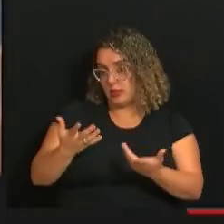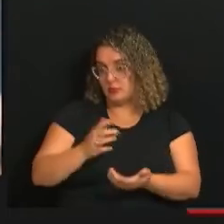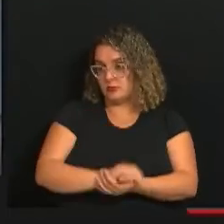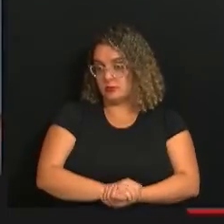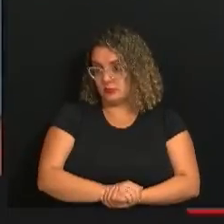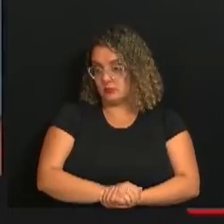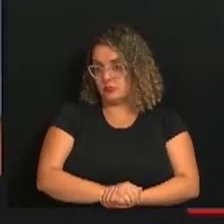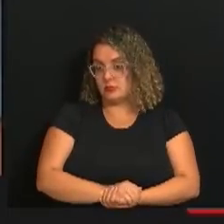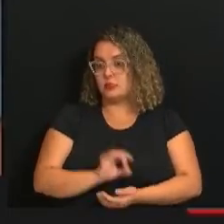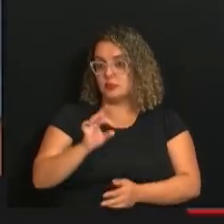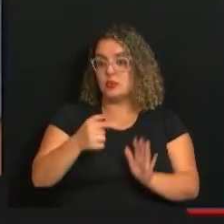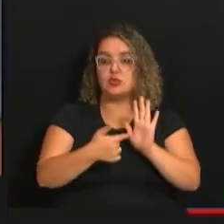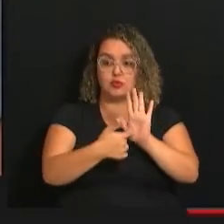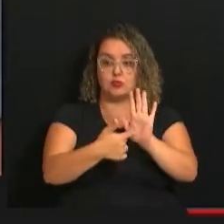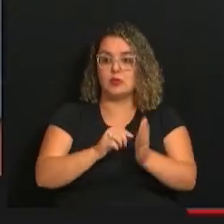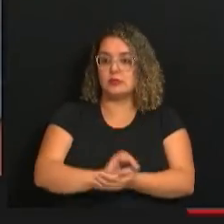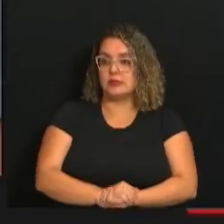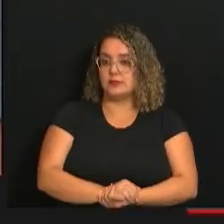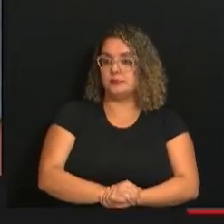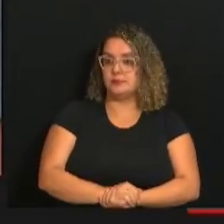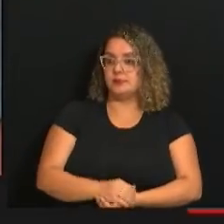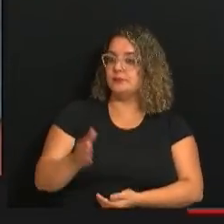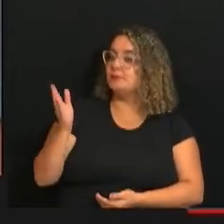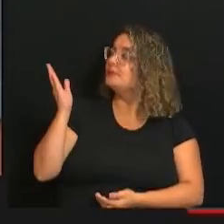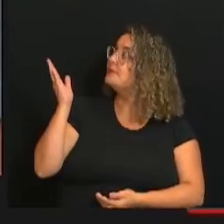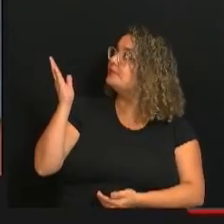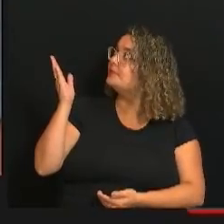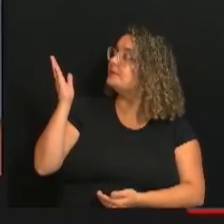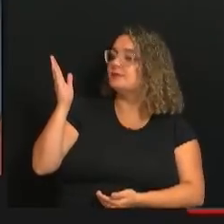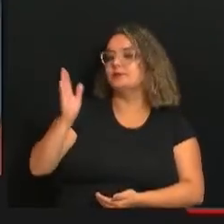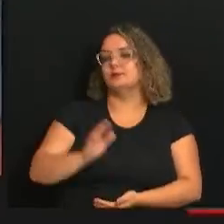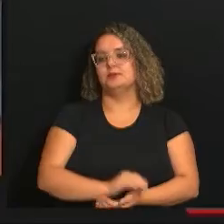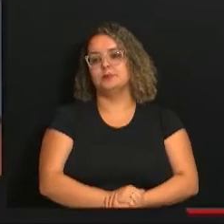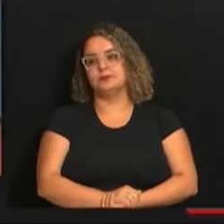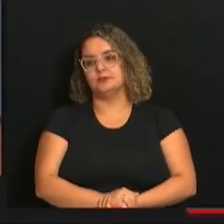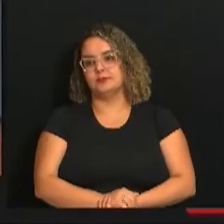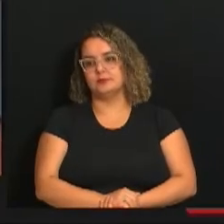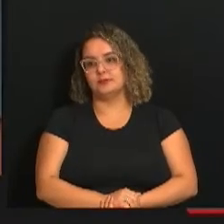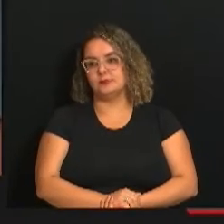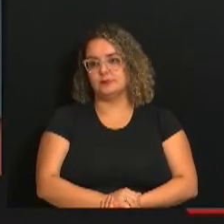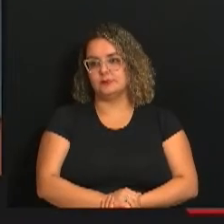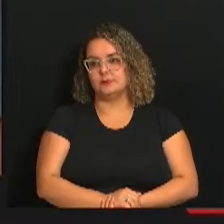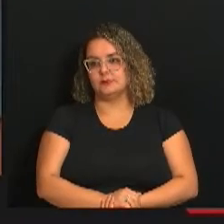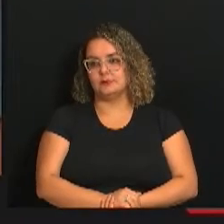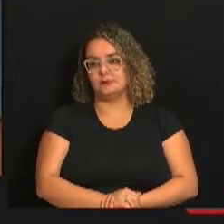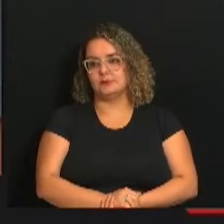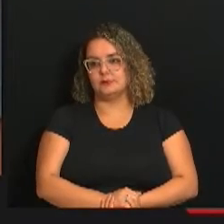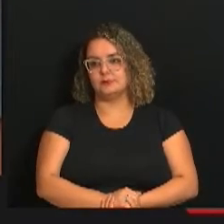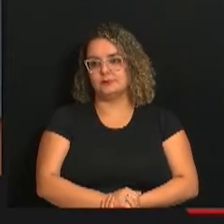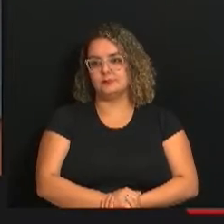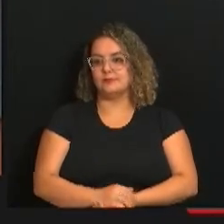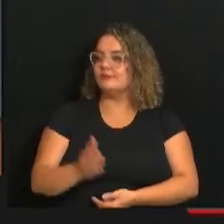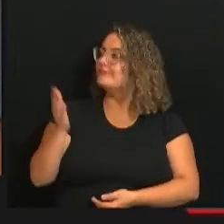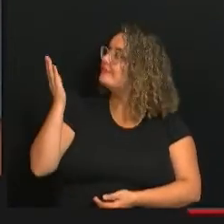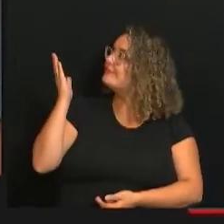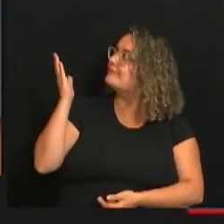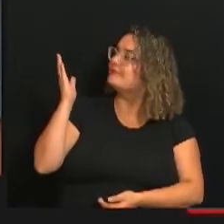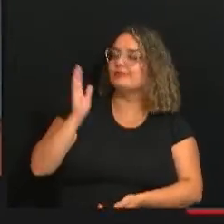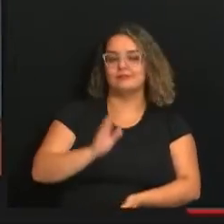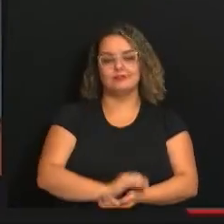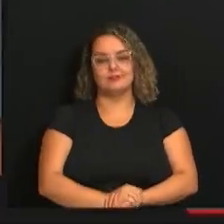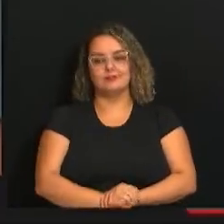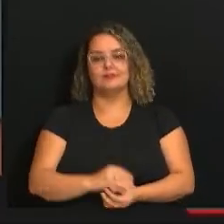Gabriel, eu já tenho mais 2 livros lançados. Ótimo. Porque aquelas crônicas que eu te falei que eu escrevia no